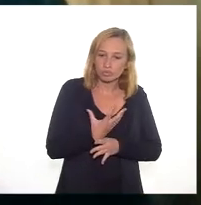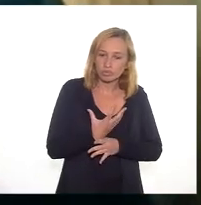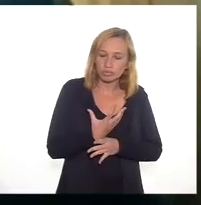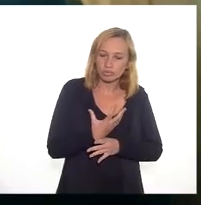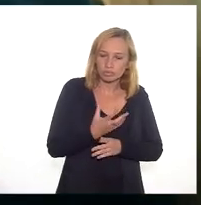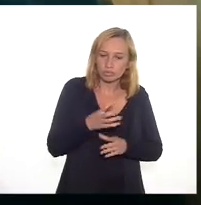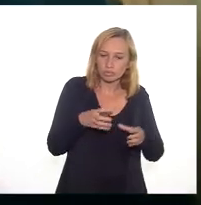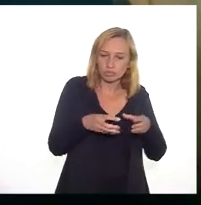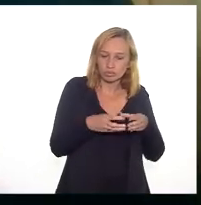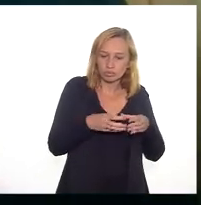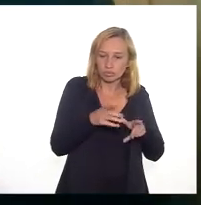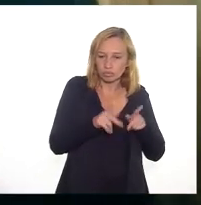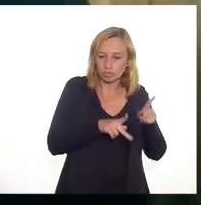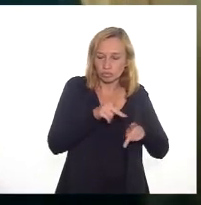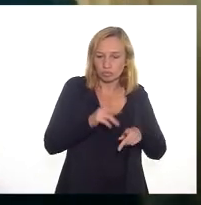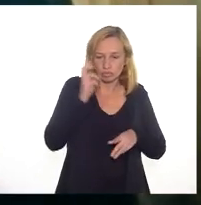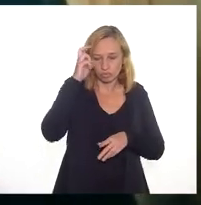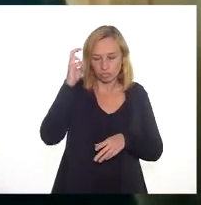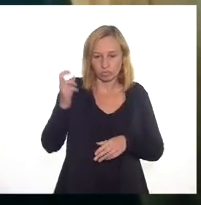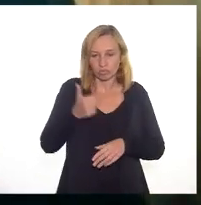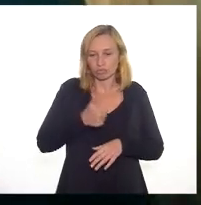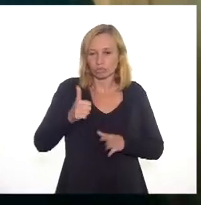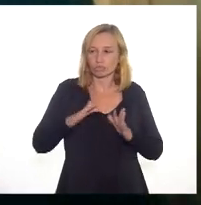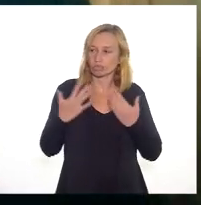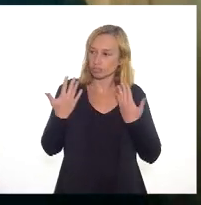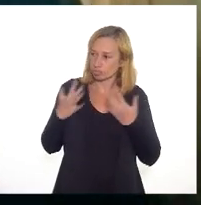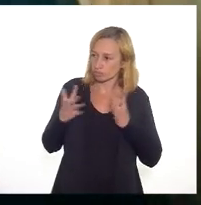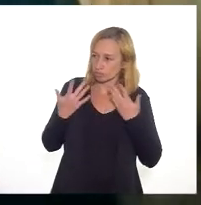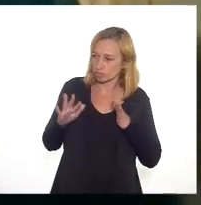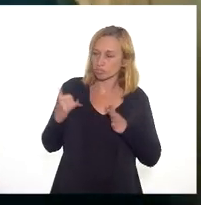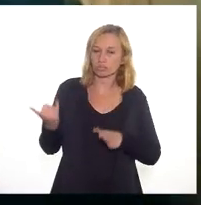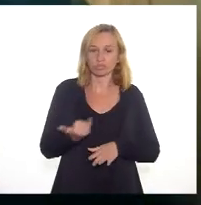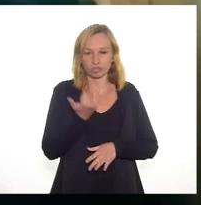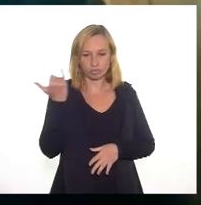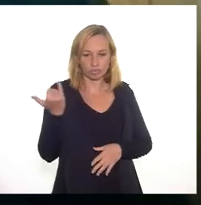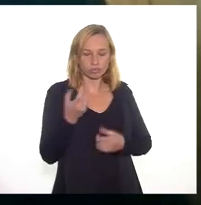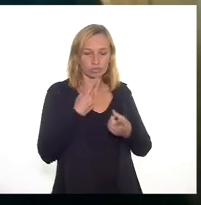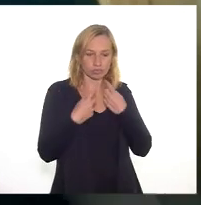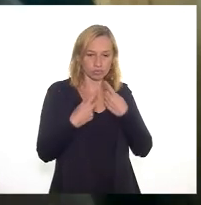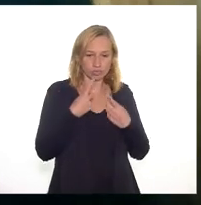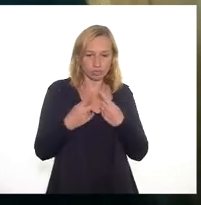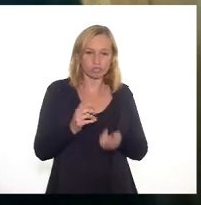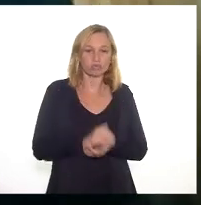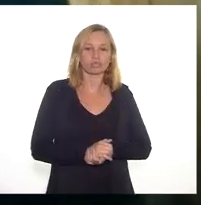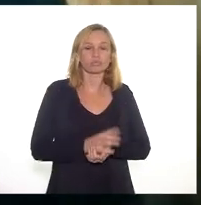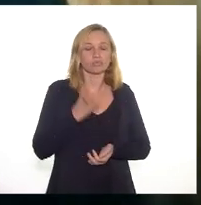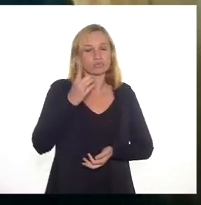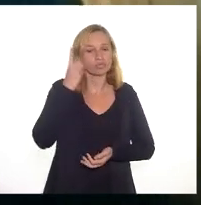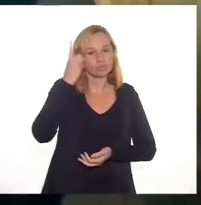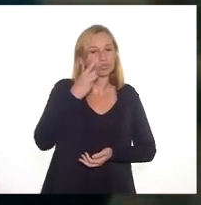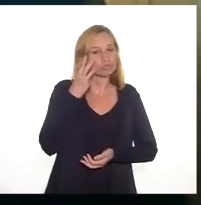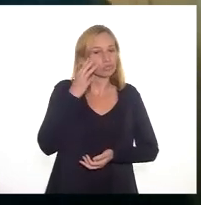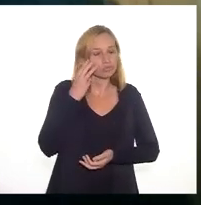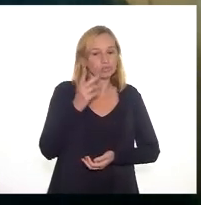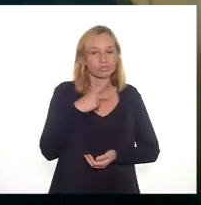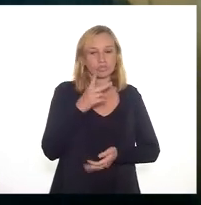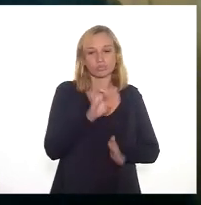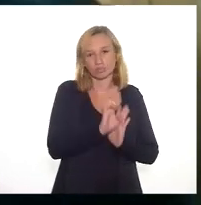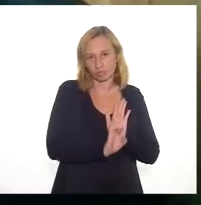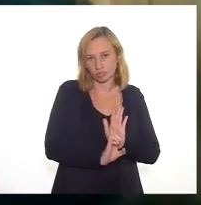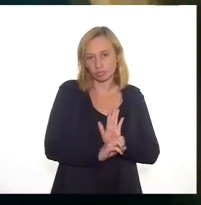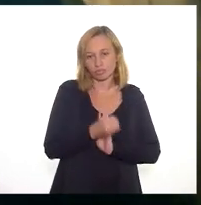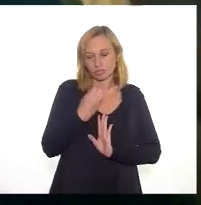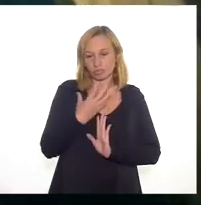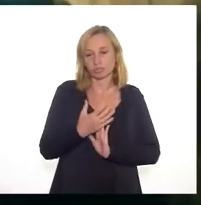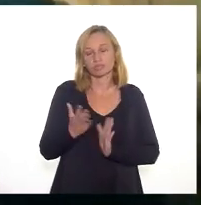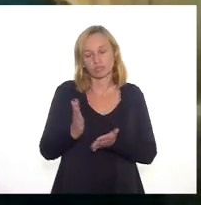povo que é cultural. Então, primeiro, parabenizar a importância desse debate. O deputado Valdec falou bem sobre as emendas, porque,